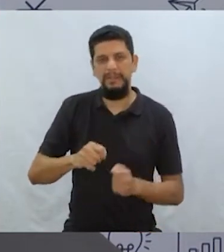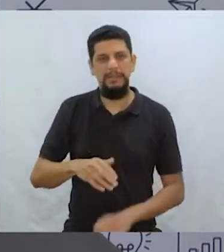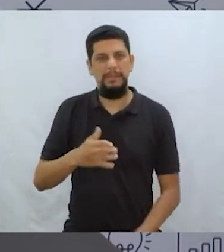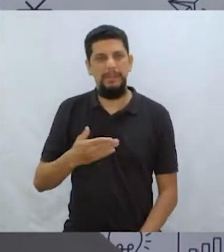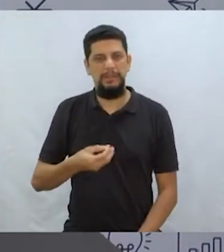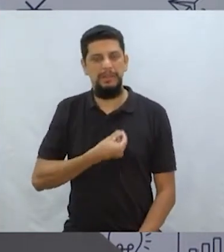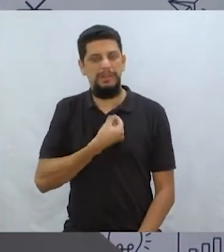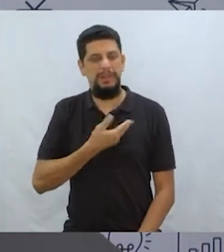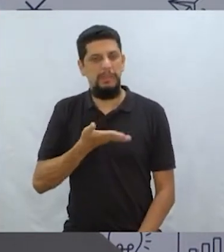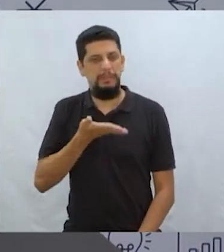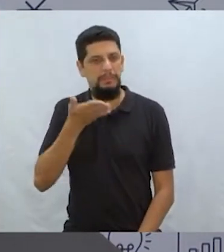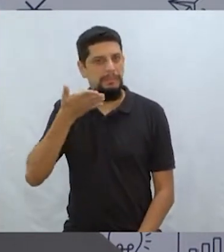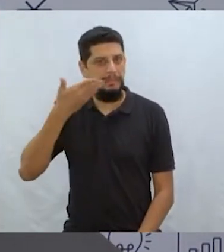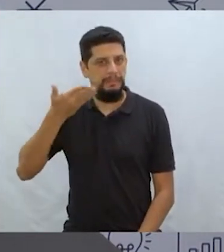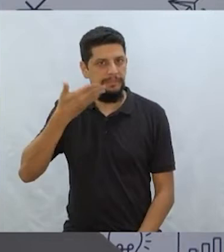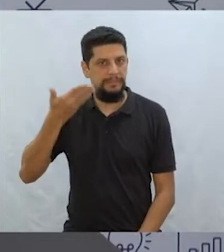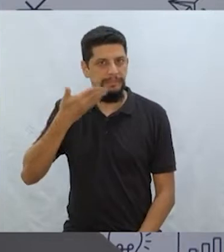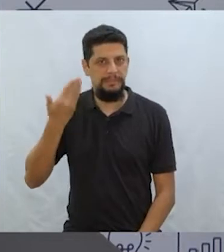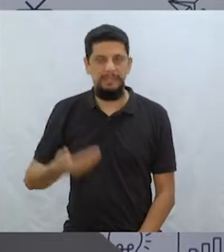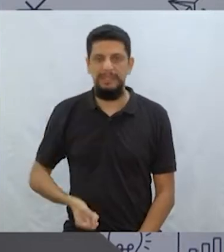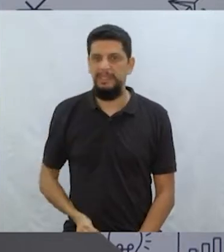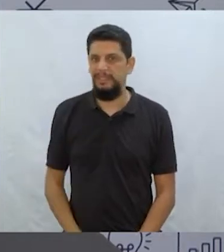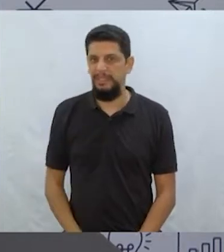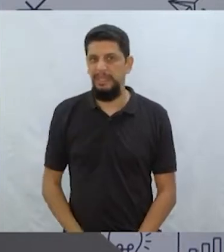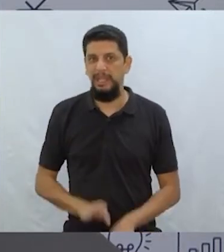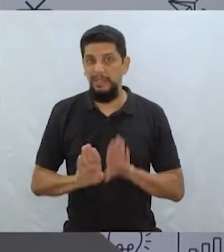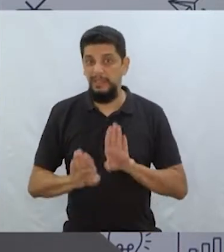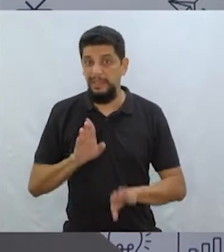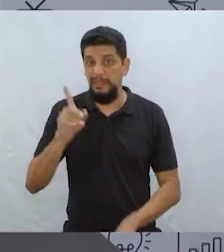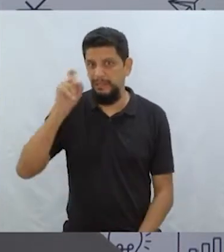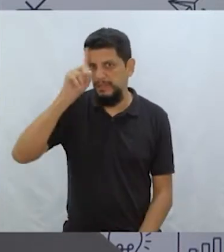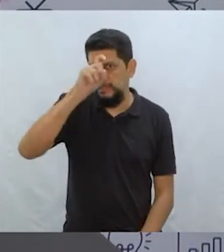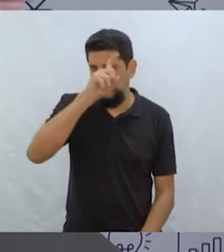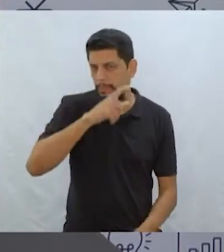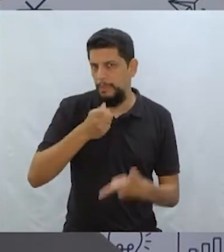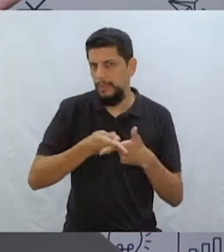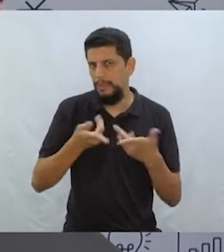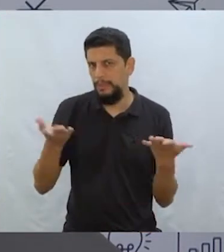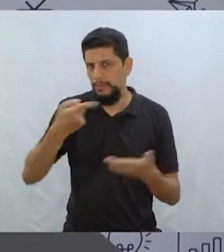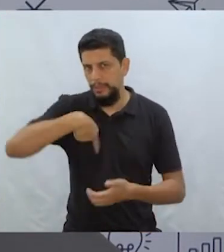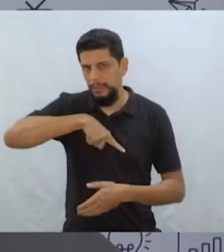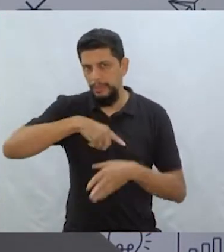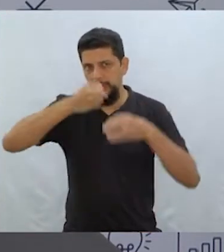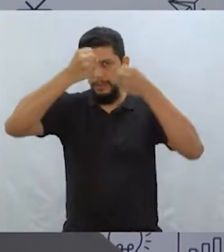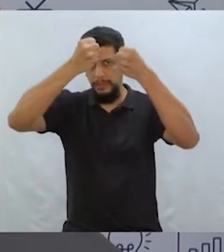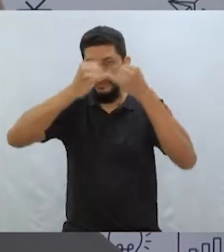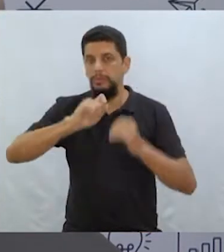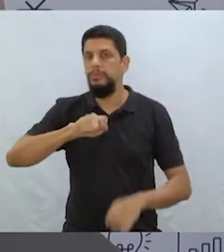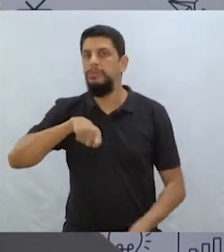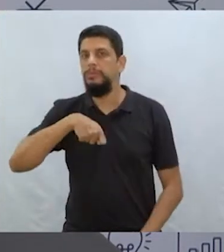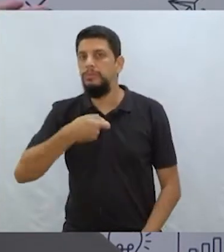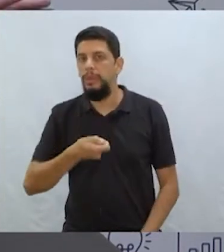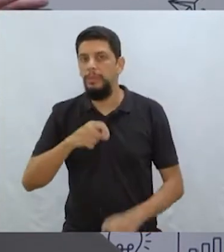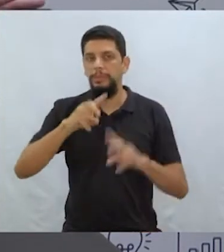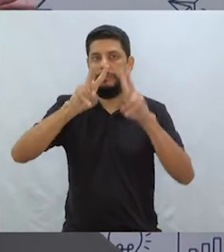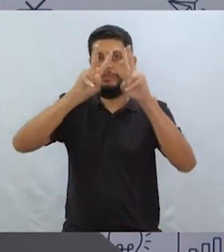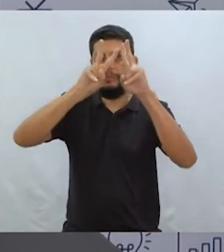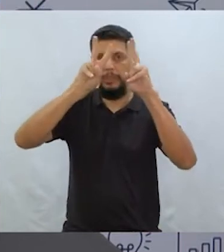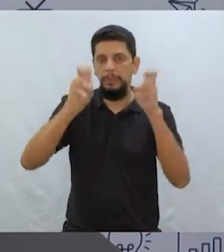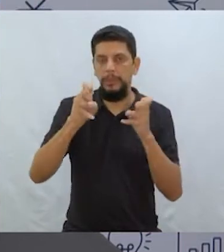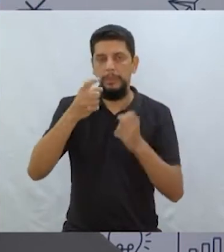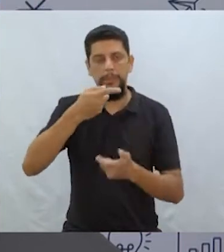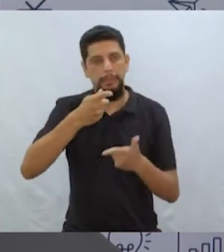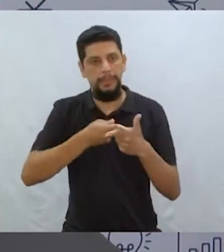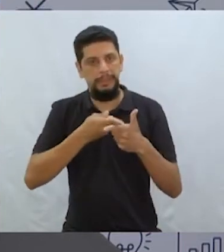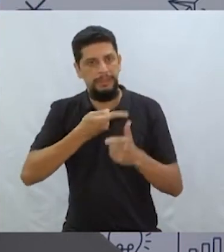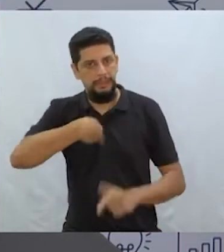para facilitar a vida e que nem sempre facilitava mas por que que nós estamos falando sobre isso por que